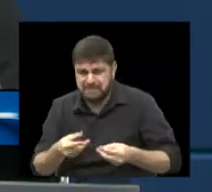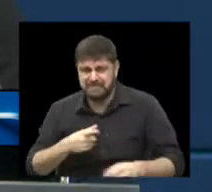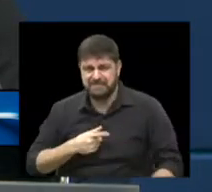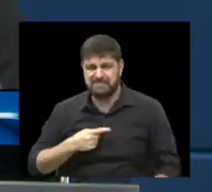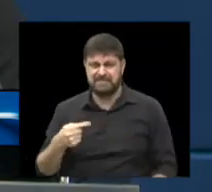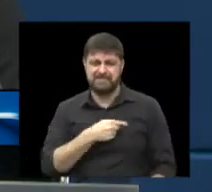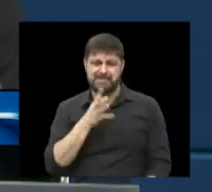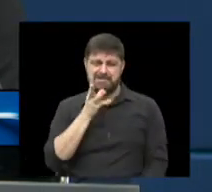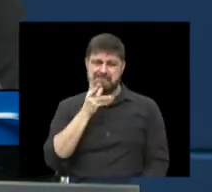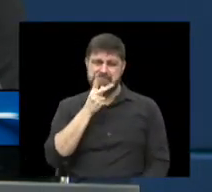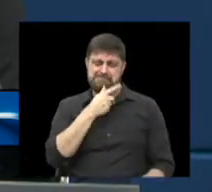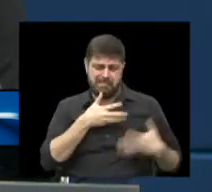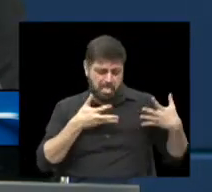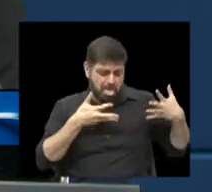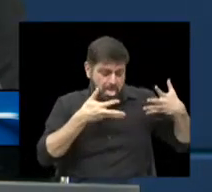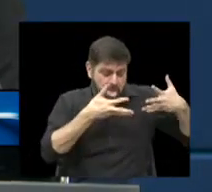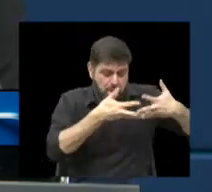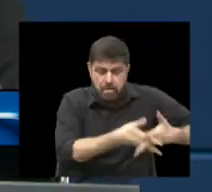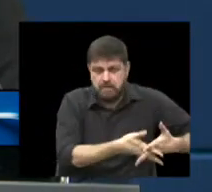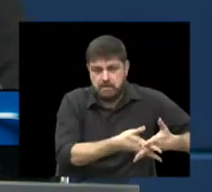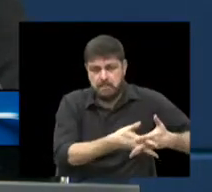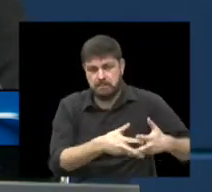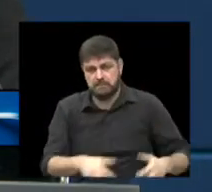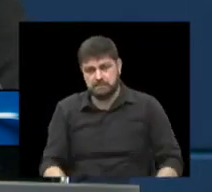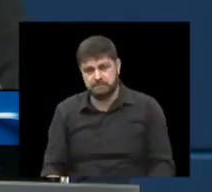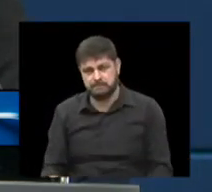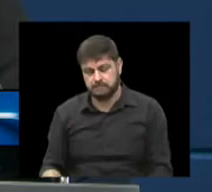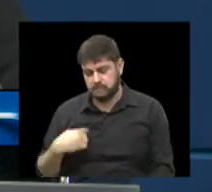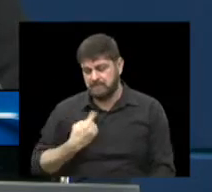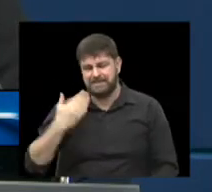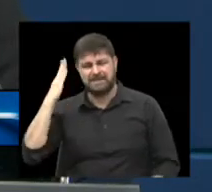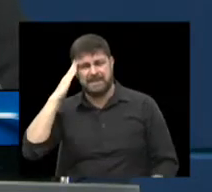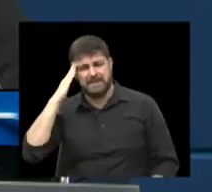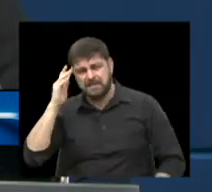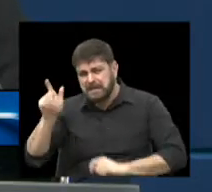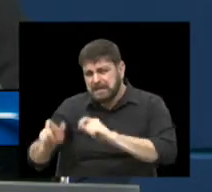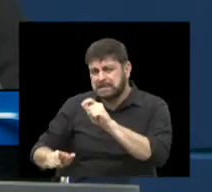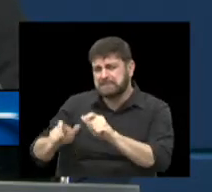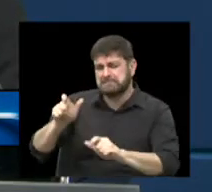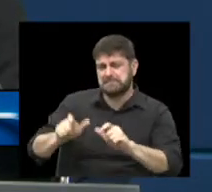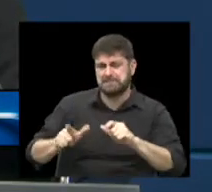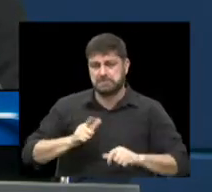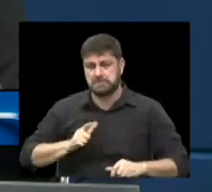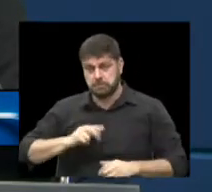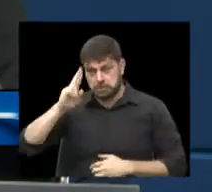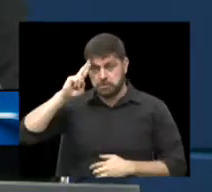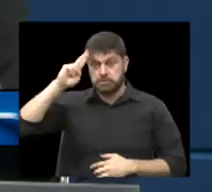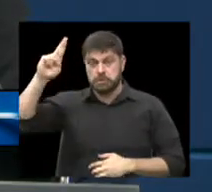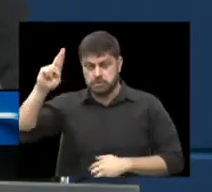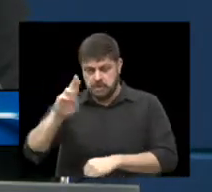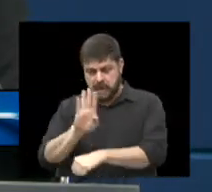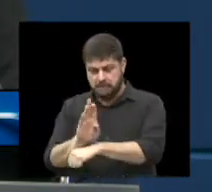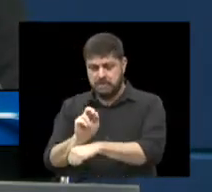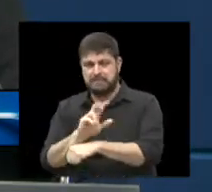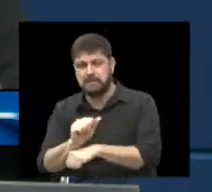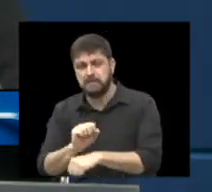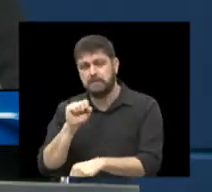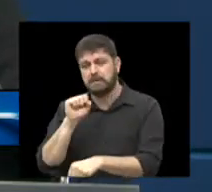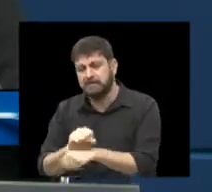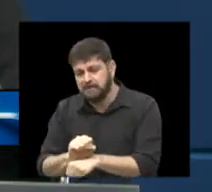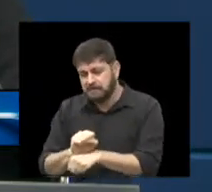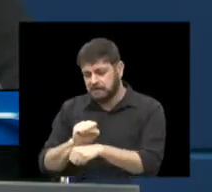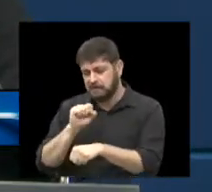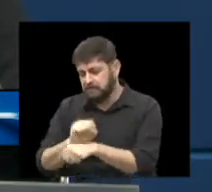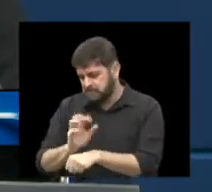alvará é muito complexo, muito complicado. A gente sabe que tem pessoas aqui, proprietários que esperam meses, anos para conseguir um